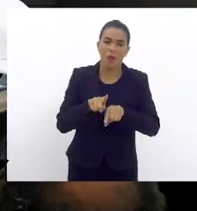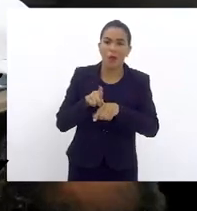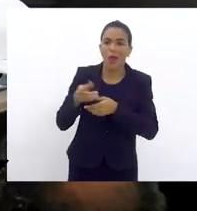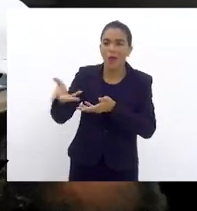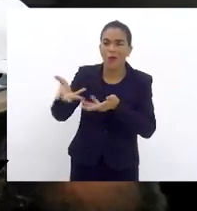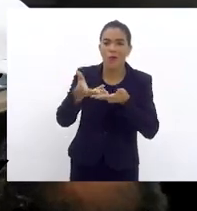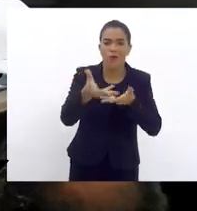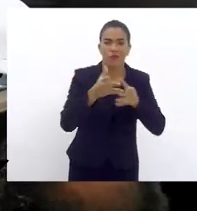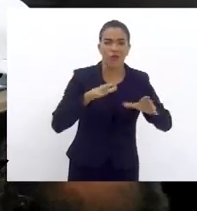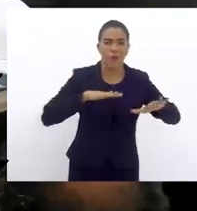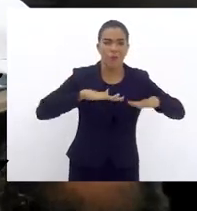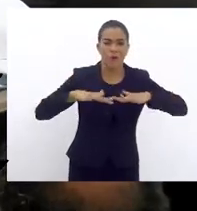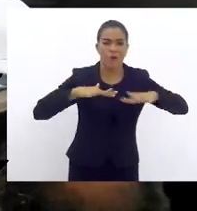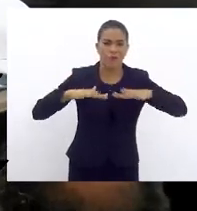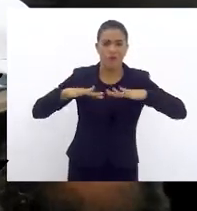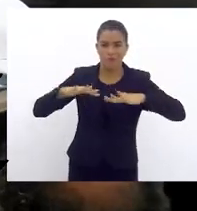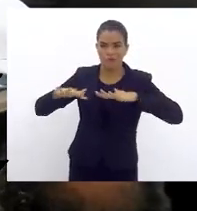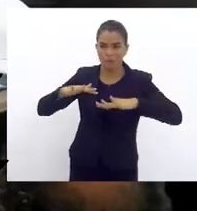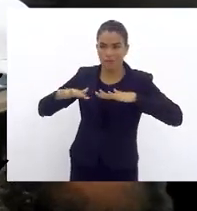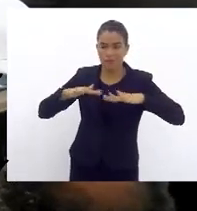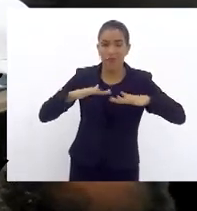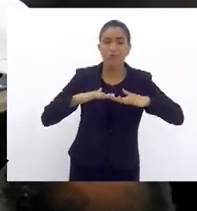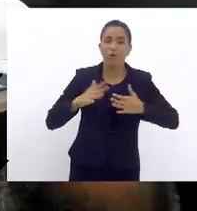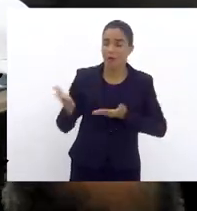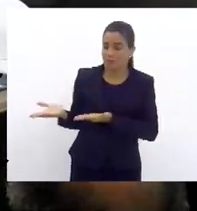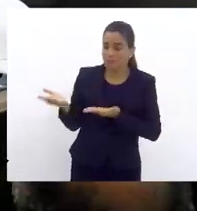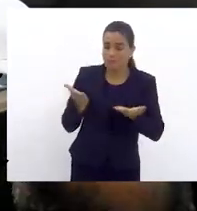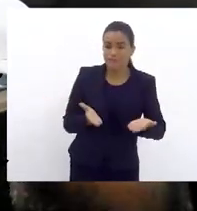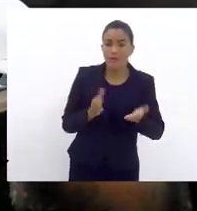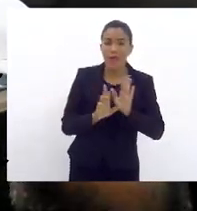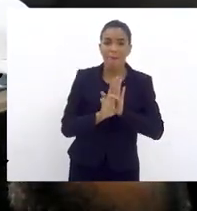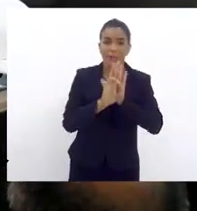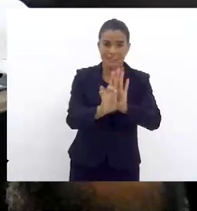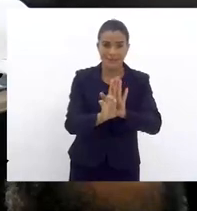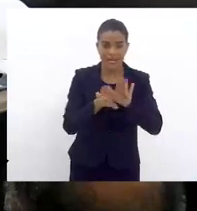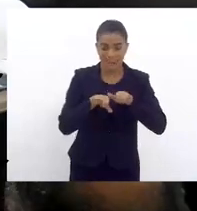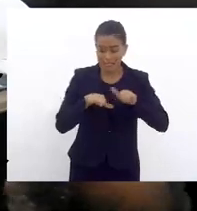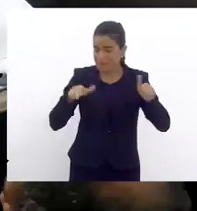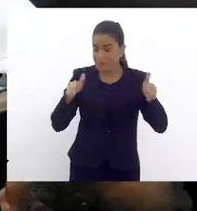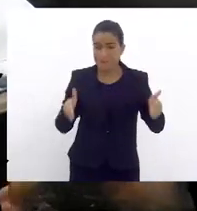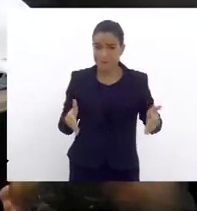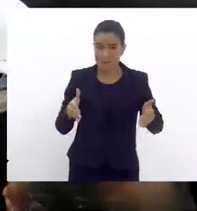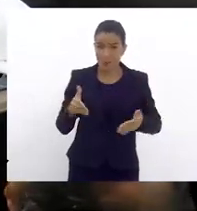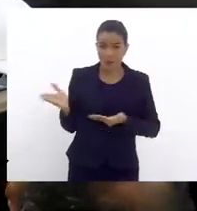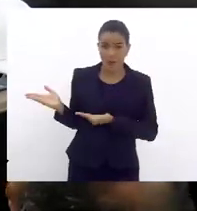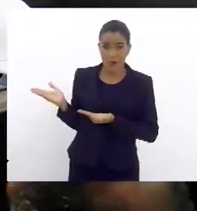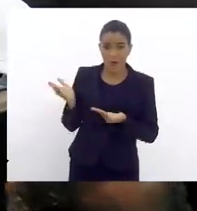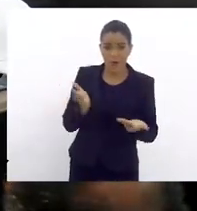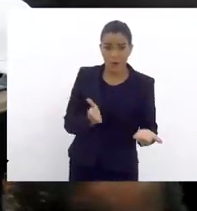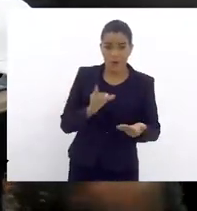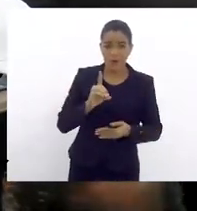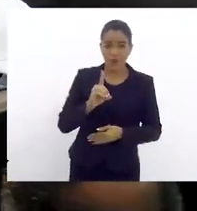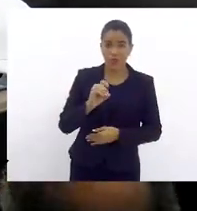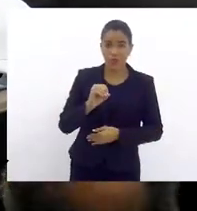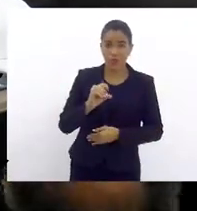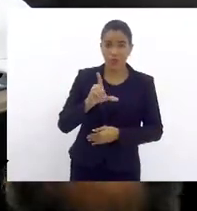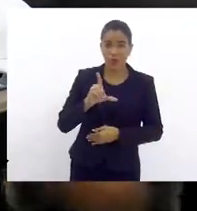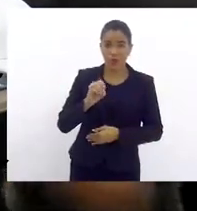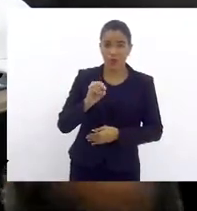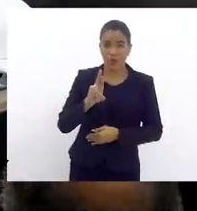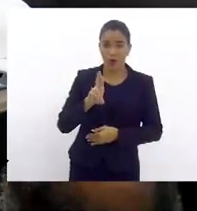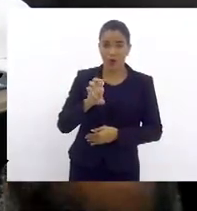que aqui estão presentes para vir compor a mesa conosco eu queria convidar a Dolores Lima